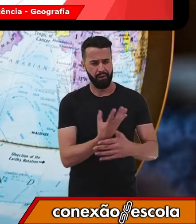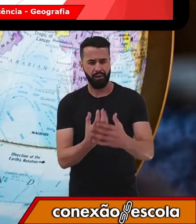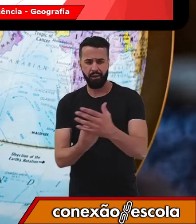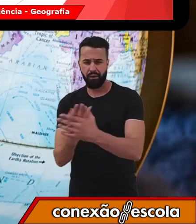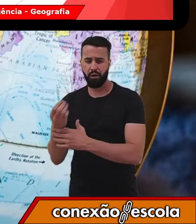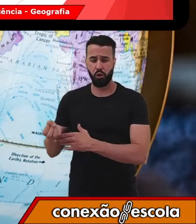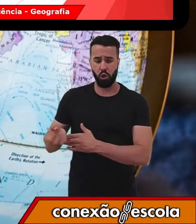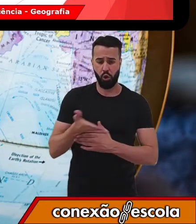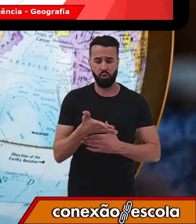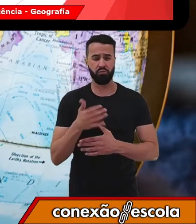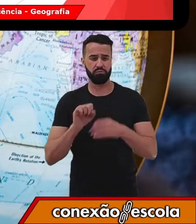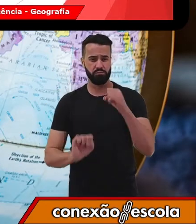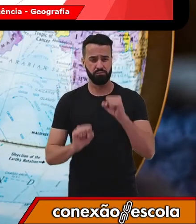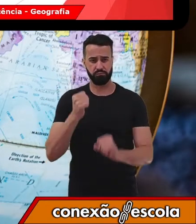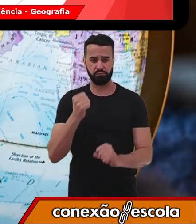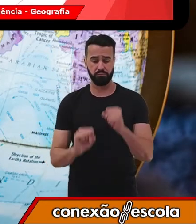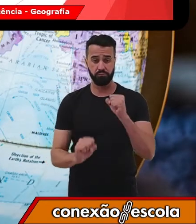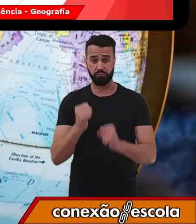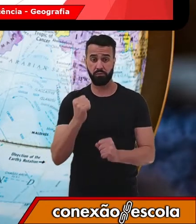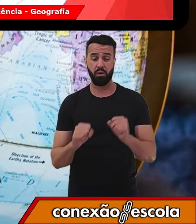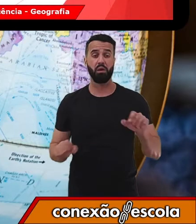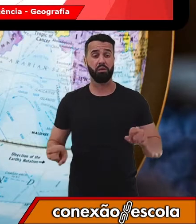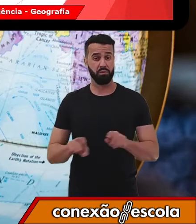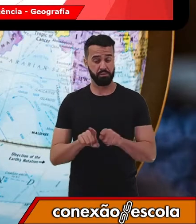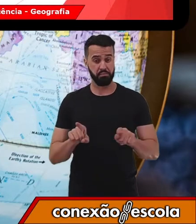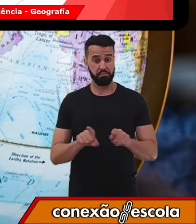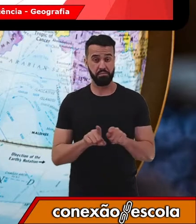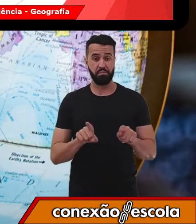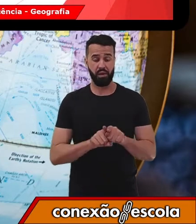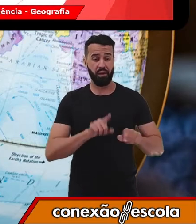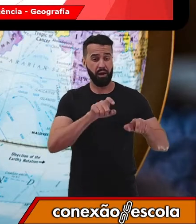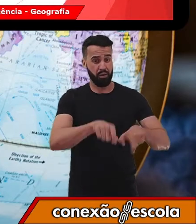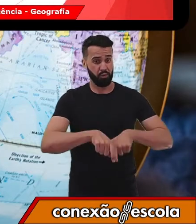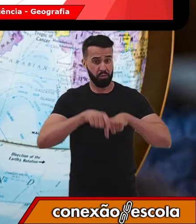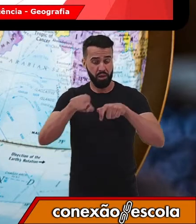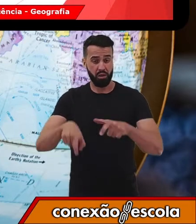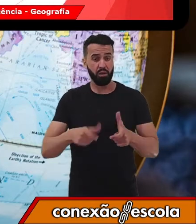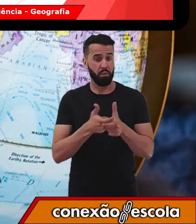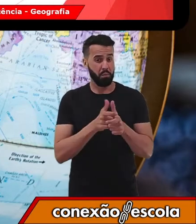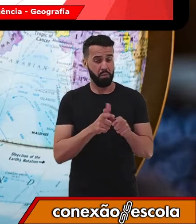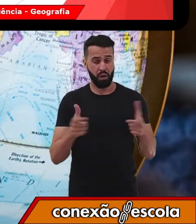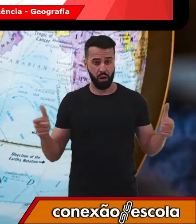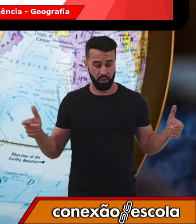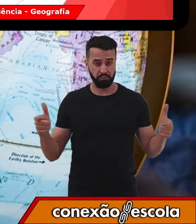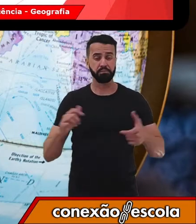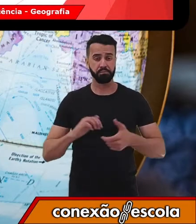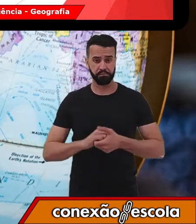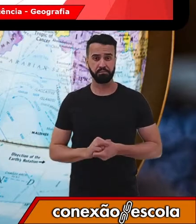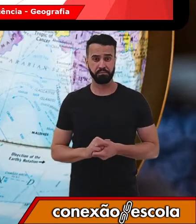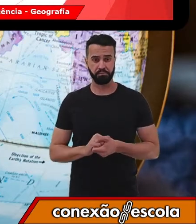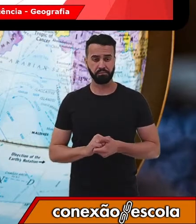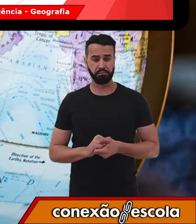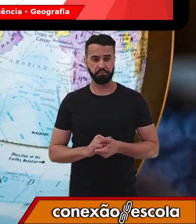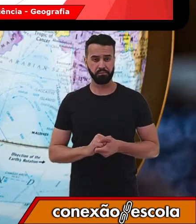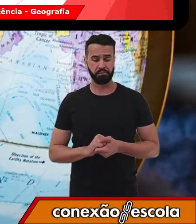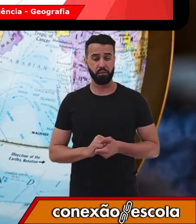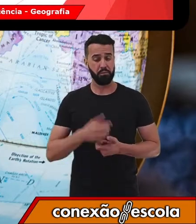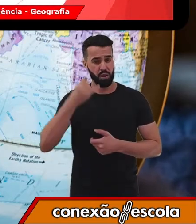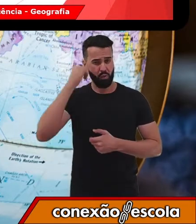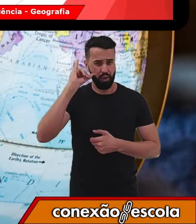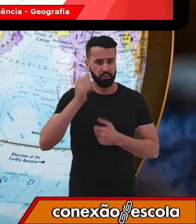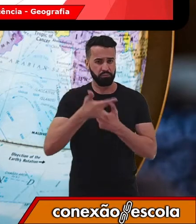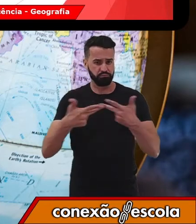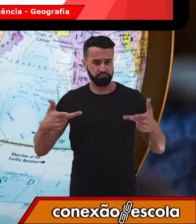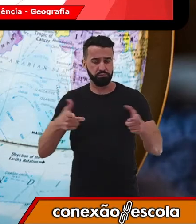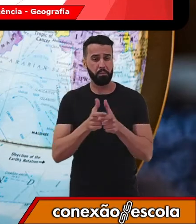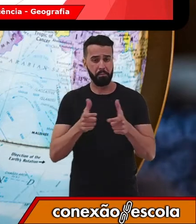mesmo pelo avanço da fronteira agropecuária no Brasil. Outra coisa que faz com que as pessoas deixem o Sudeste